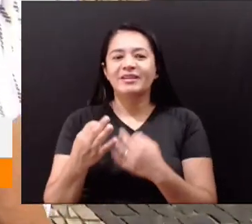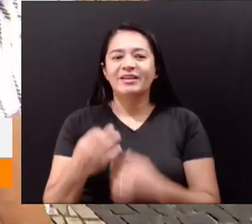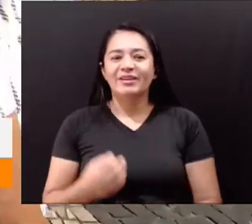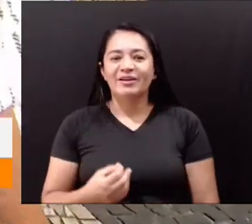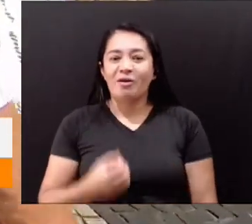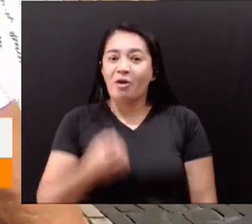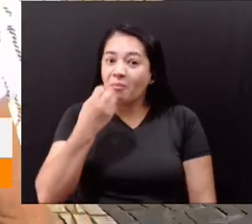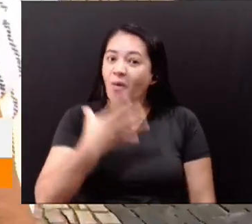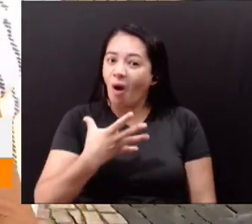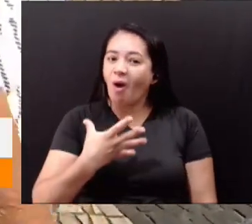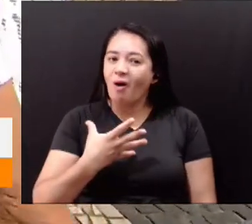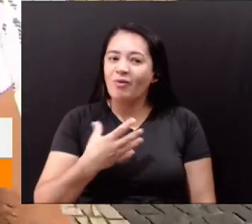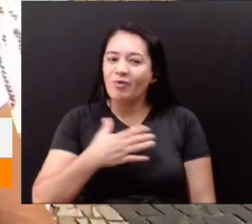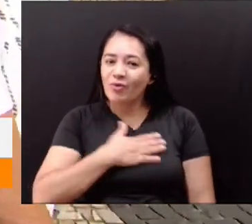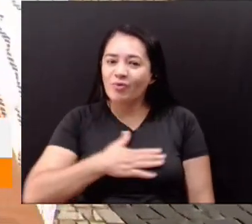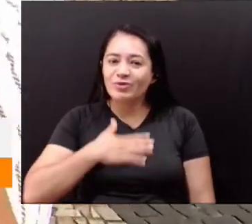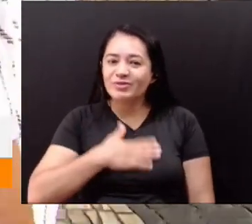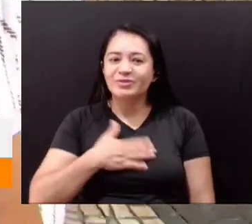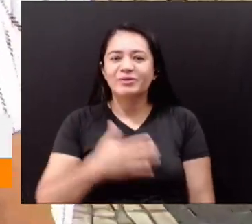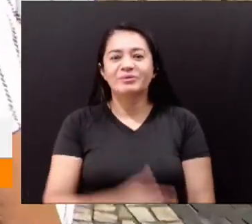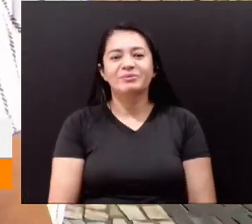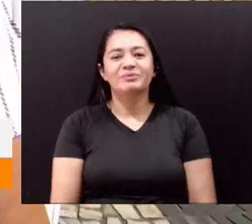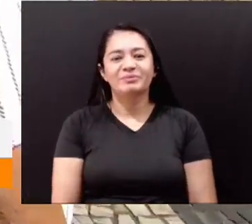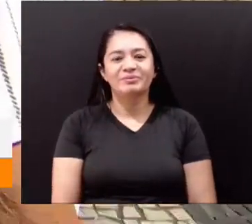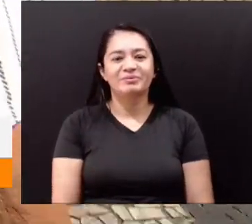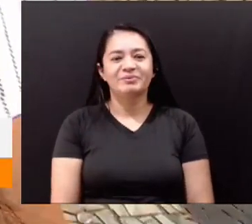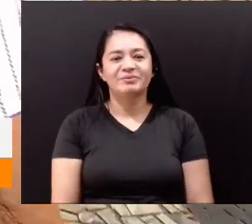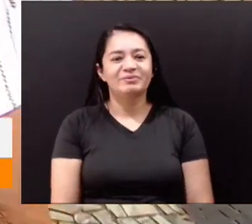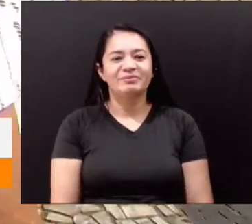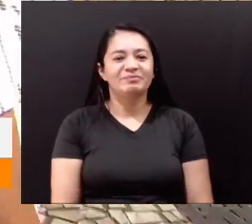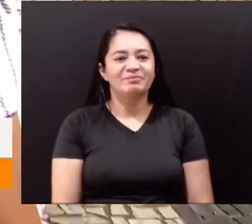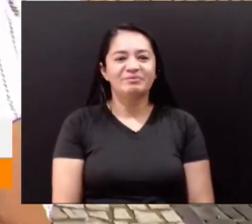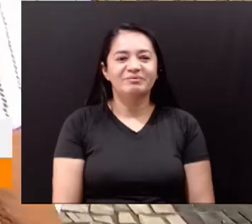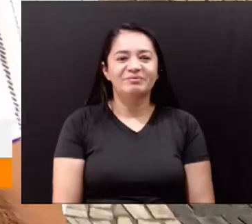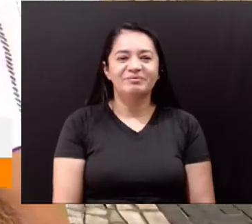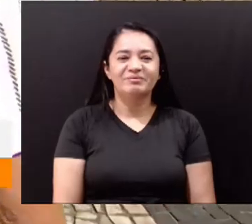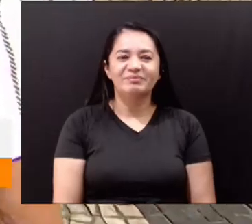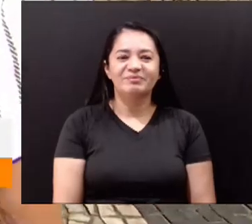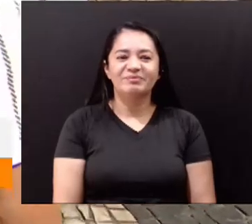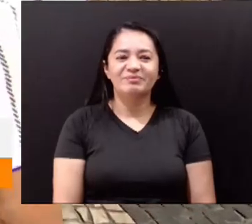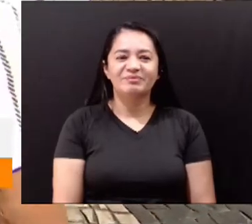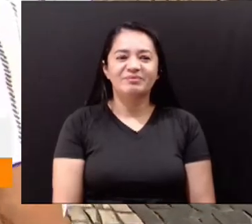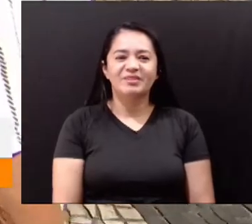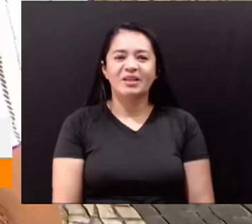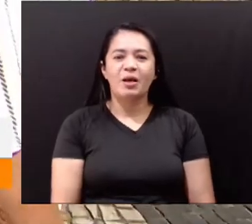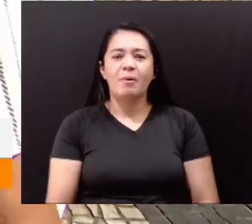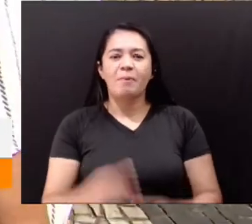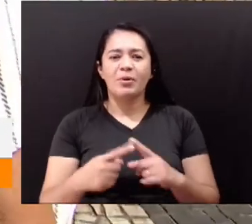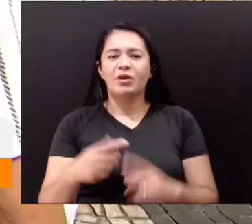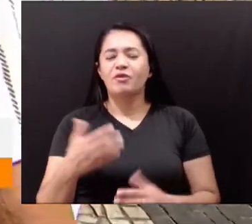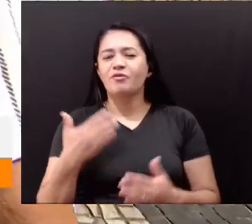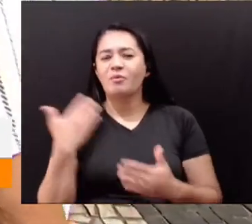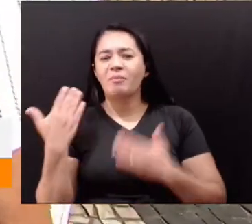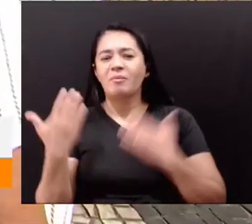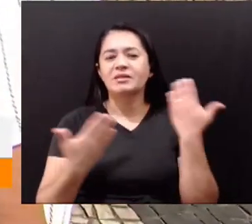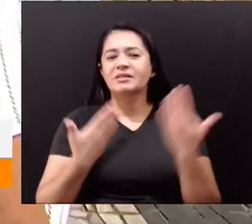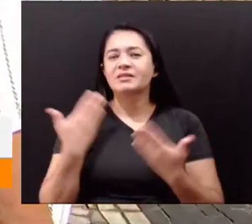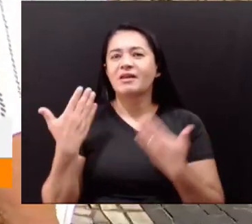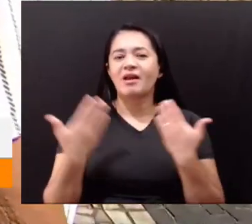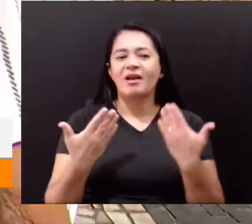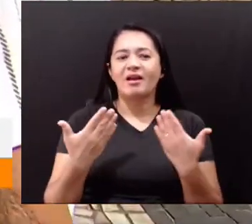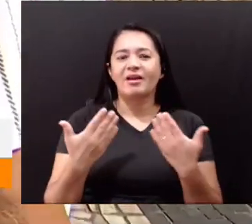bom. Foi lá saindo, passeando um pouco, brincando com as crianças,